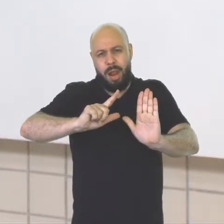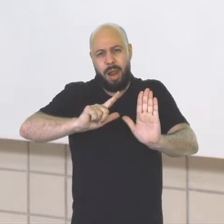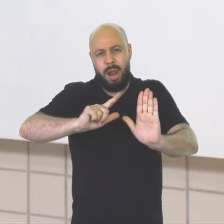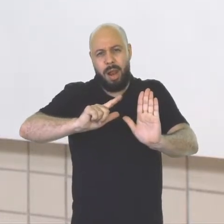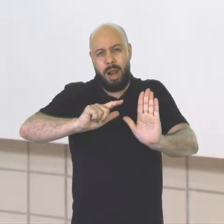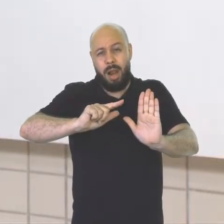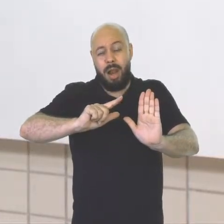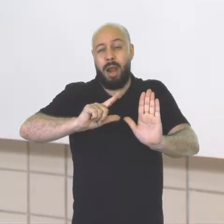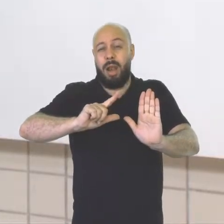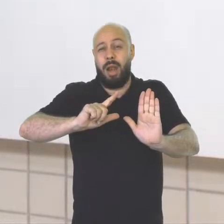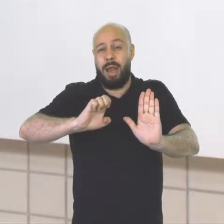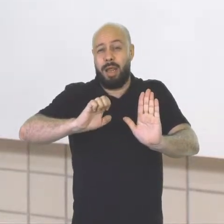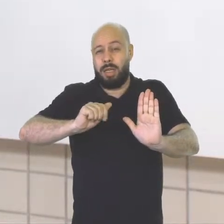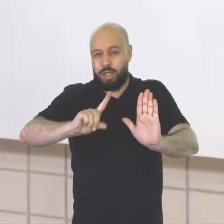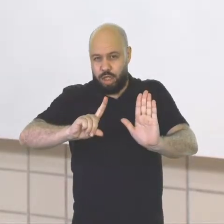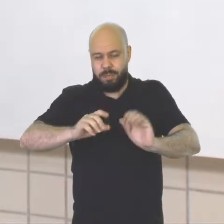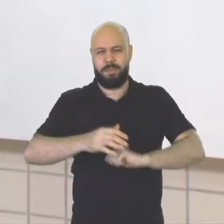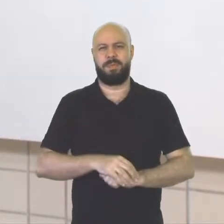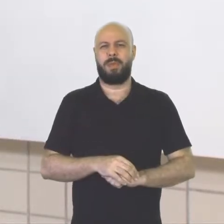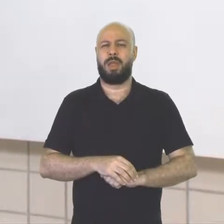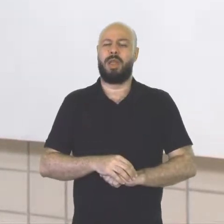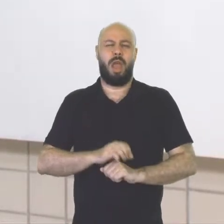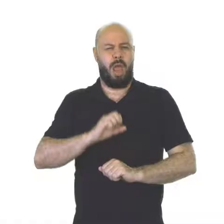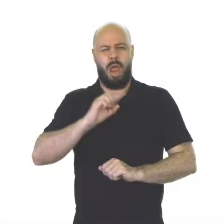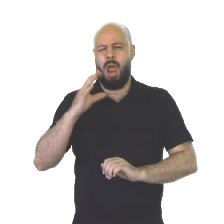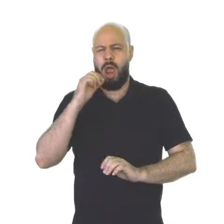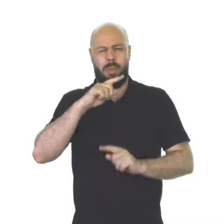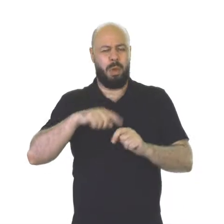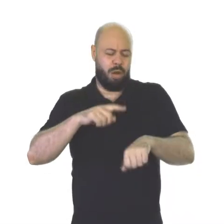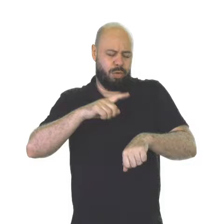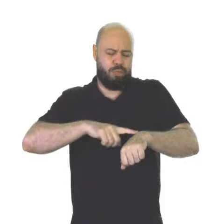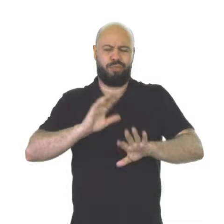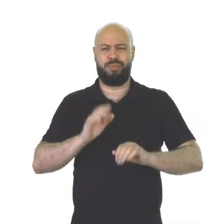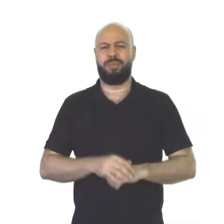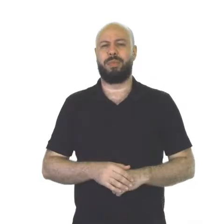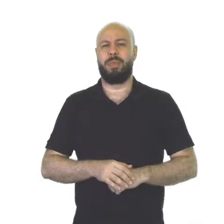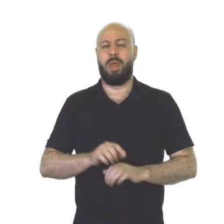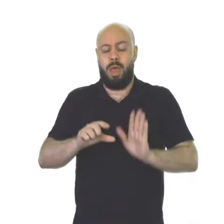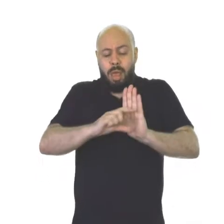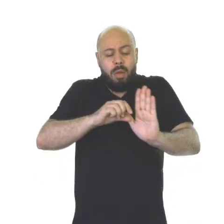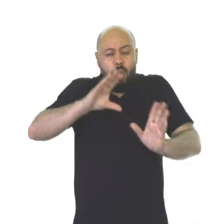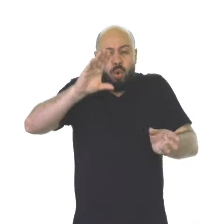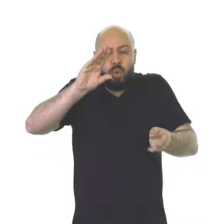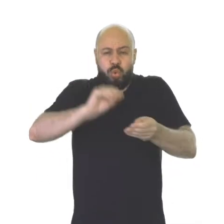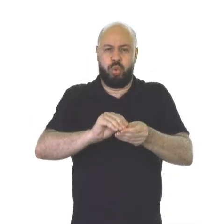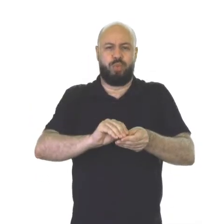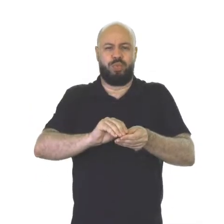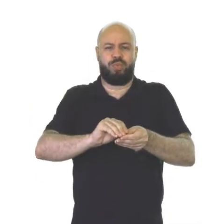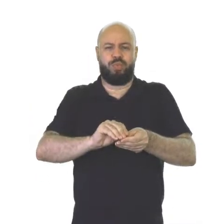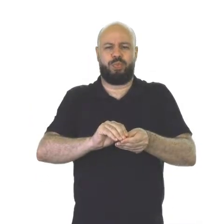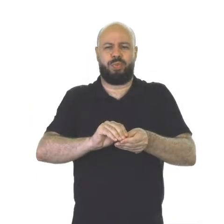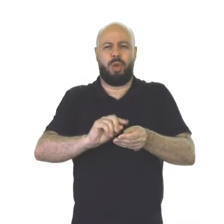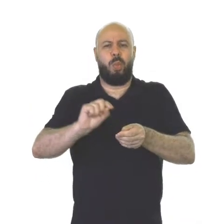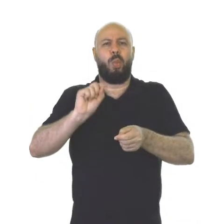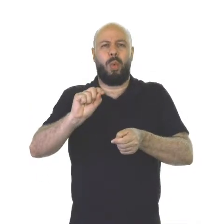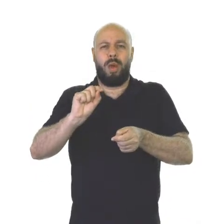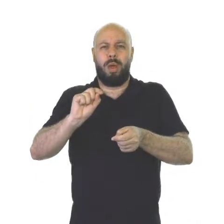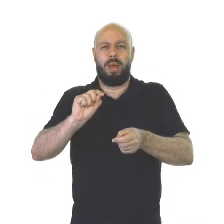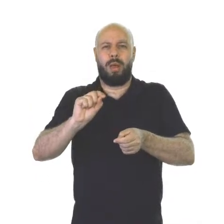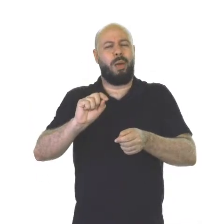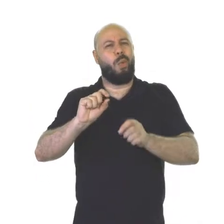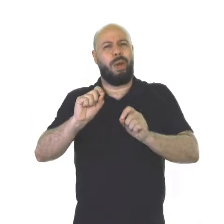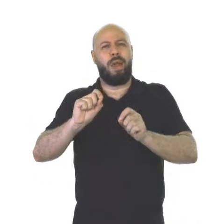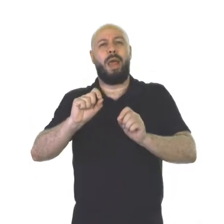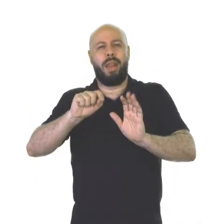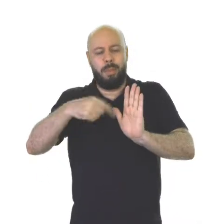eu trouxe somente a lead em função do tempo, né, eles resumiram as informações, né, daquilo que foi desenvolvido